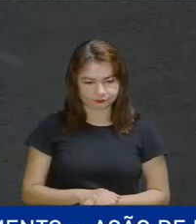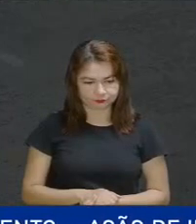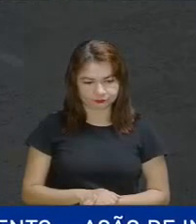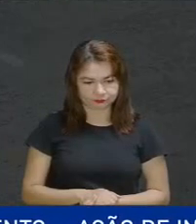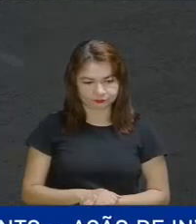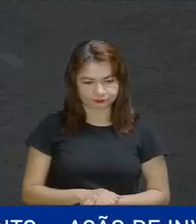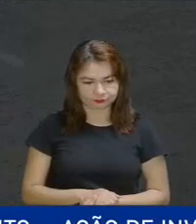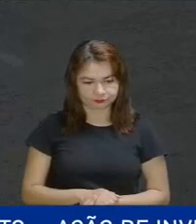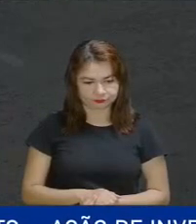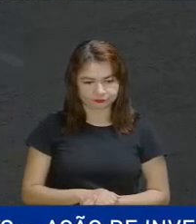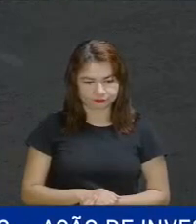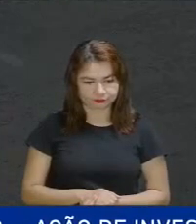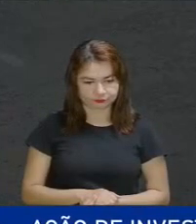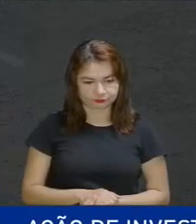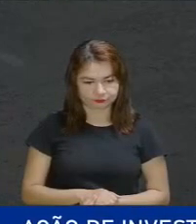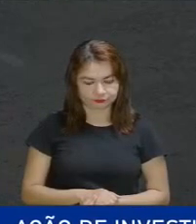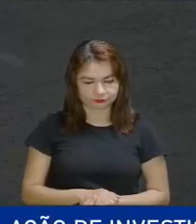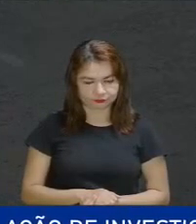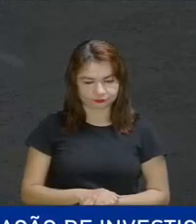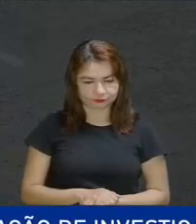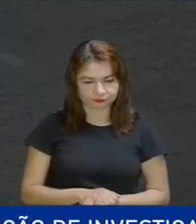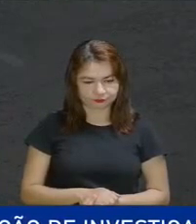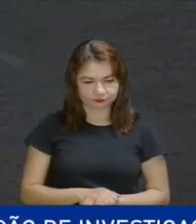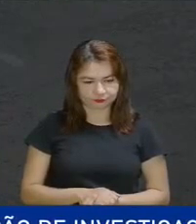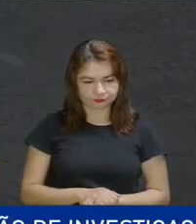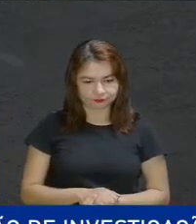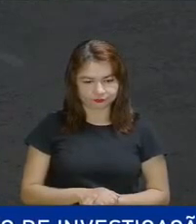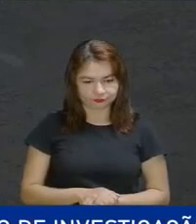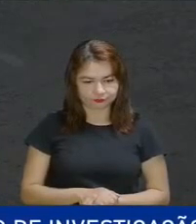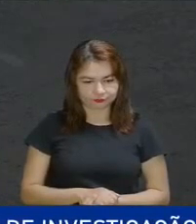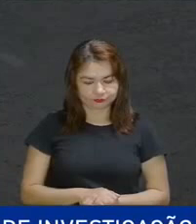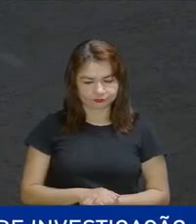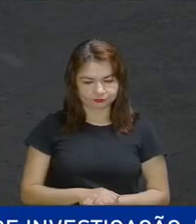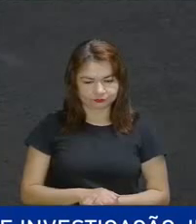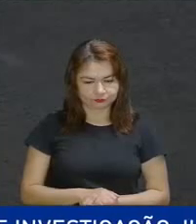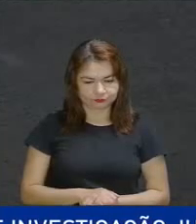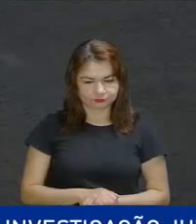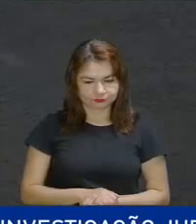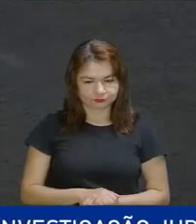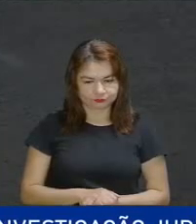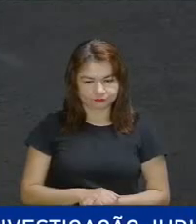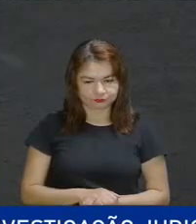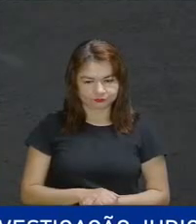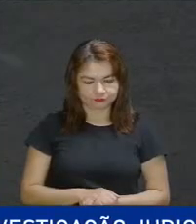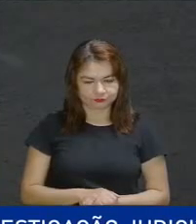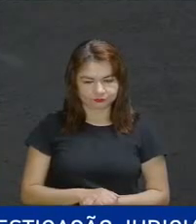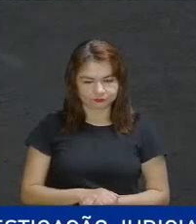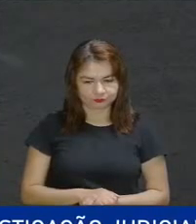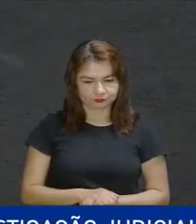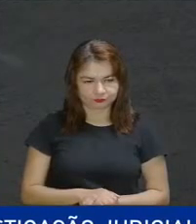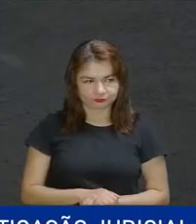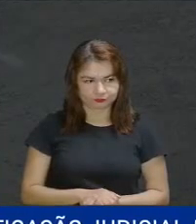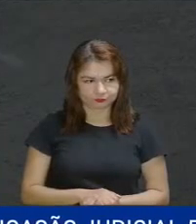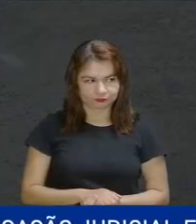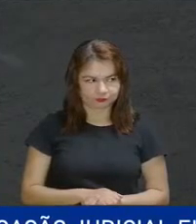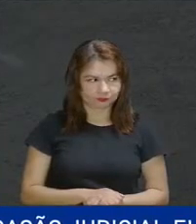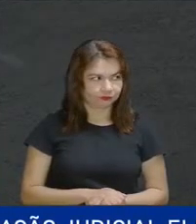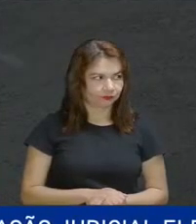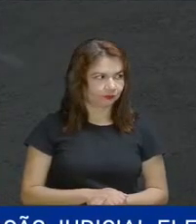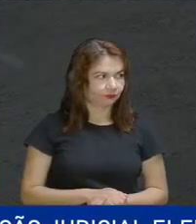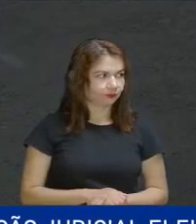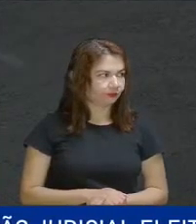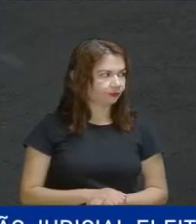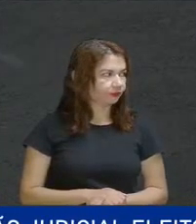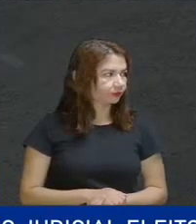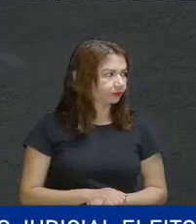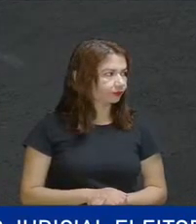pode me colocar na folha, eu não posso ficar sem ser mesmo. Rosana, meu filho, calma, que eu tô com o prefeito de exercício, até parece que... Aí tu vai no